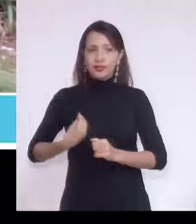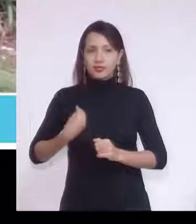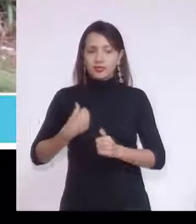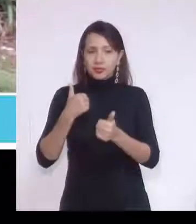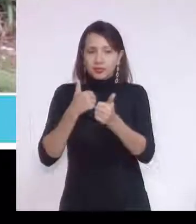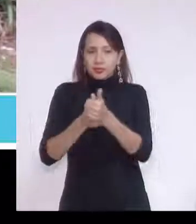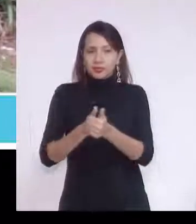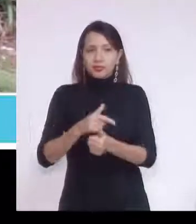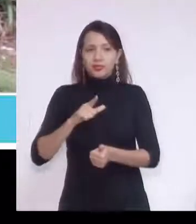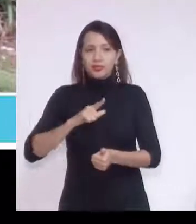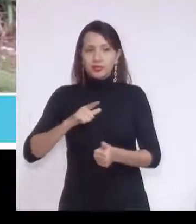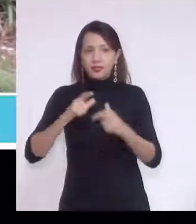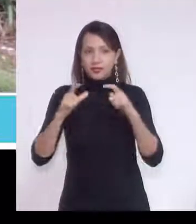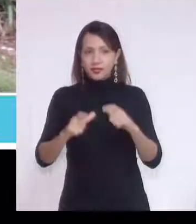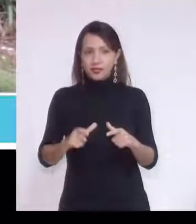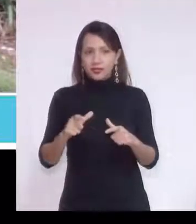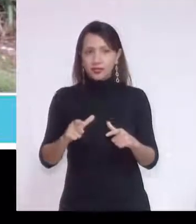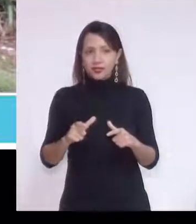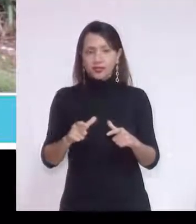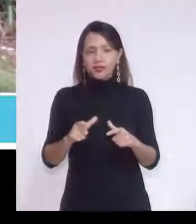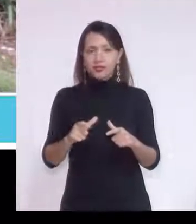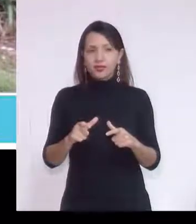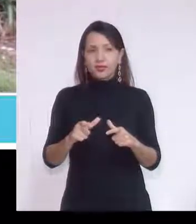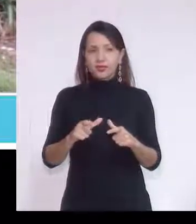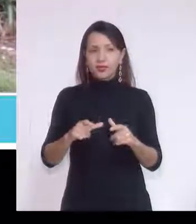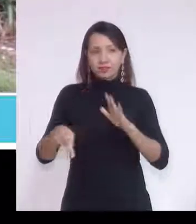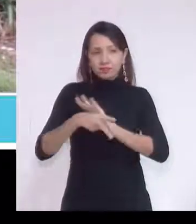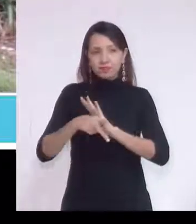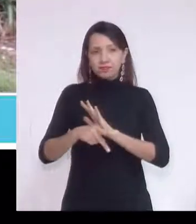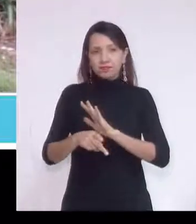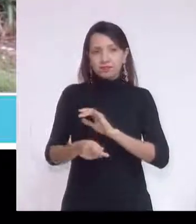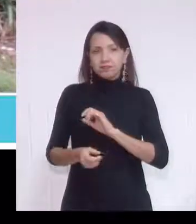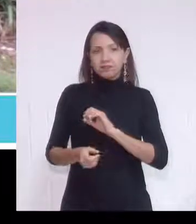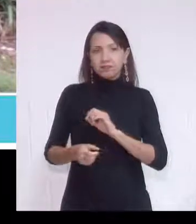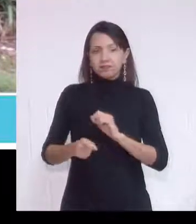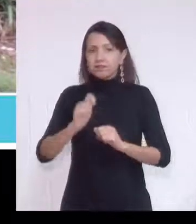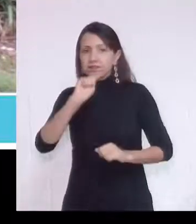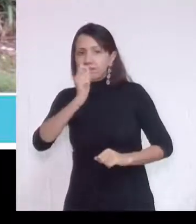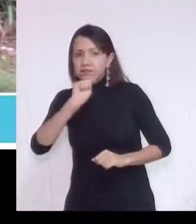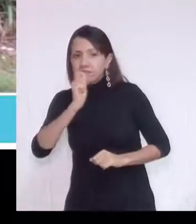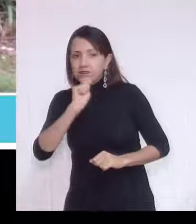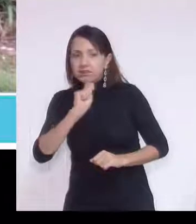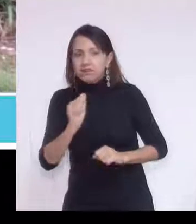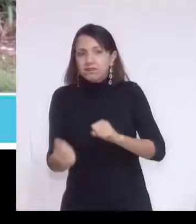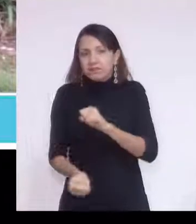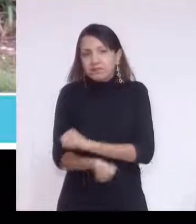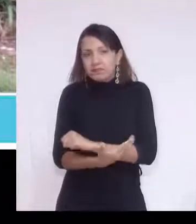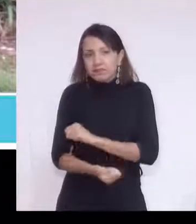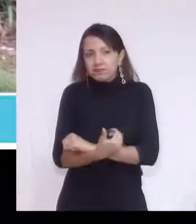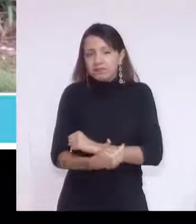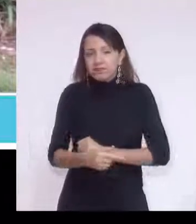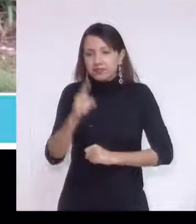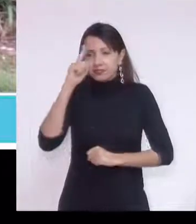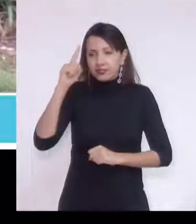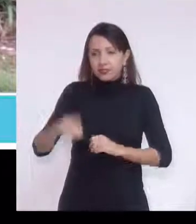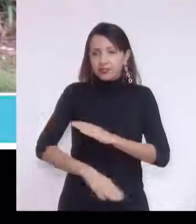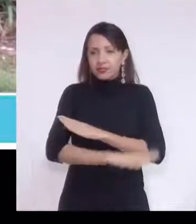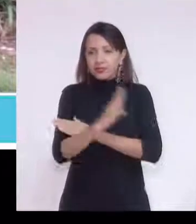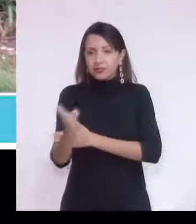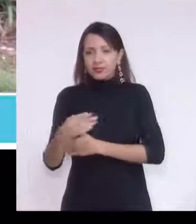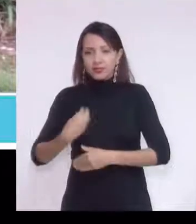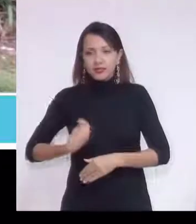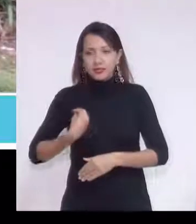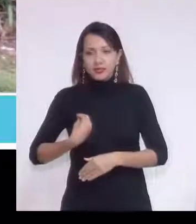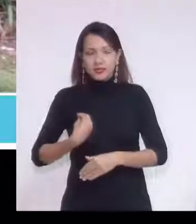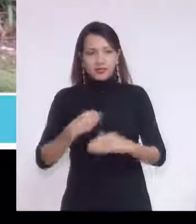ali, é um local de marginalidade, de uso de drogas, durante o dia, para quem mora na Rua Paris,